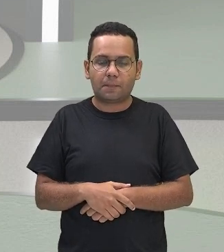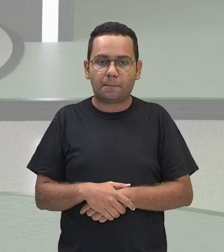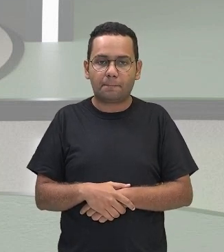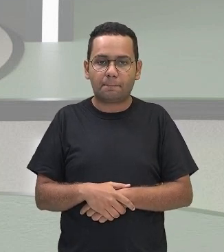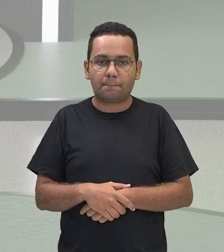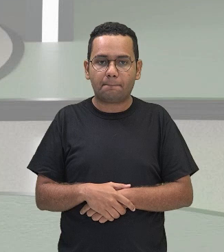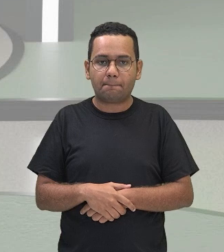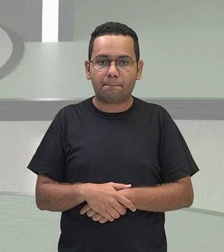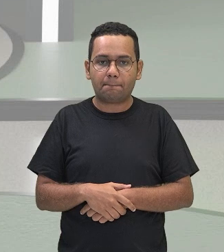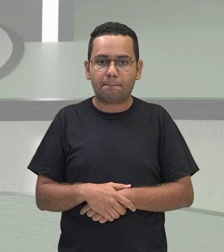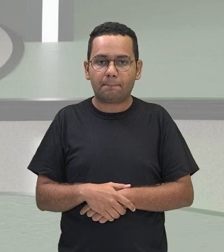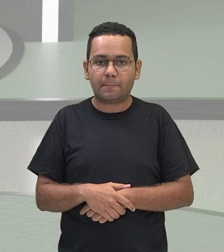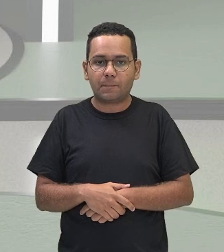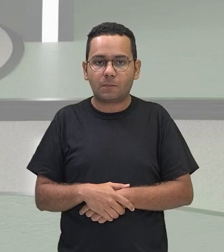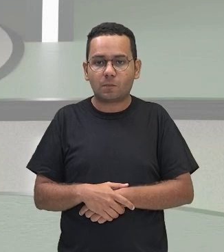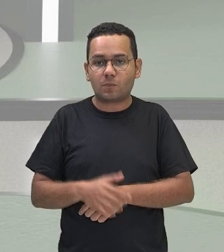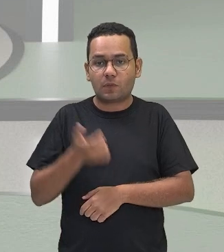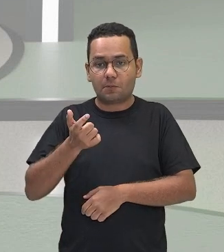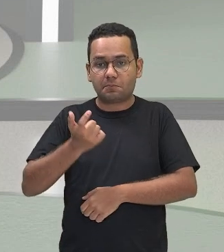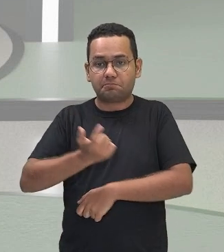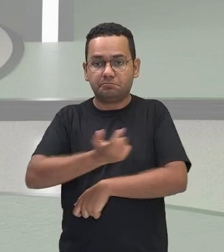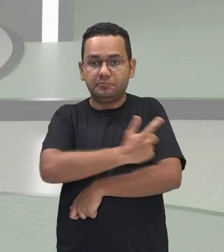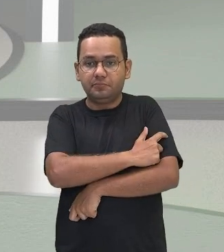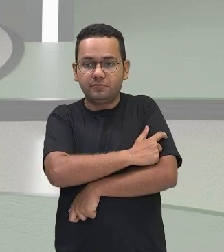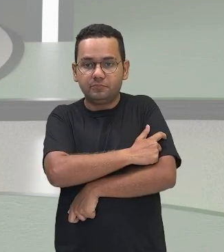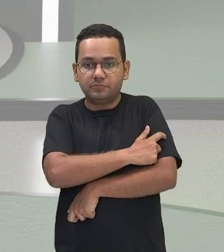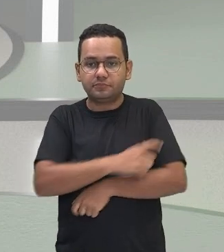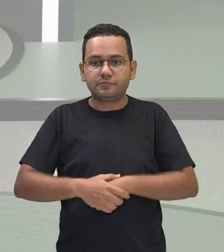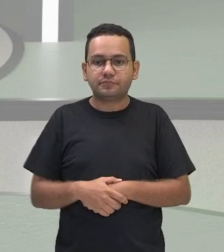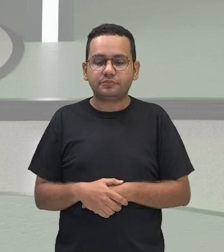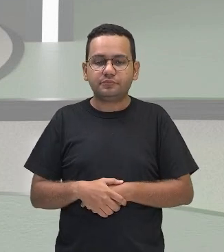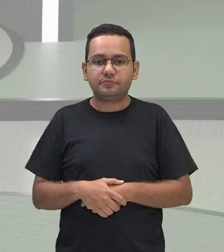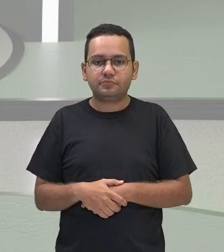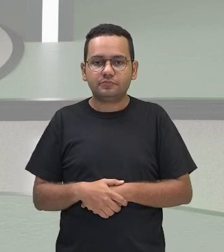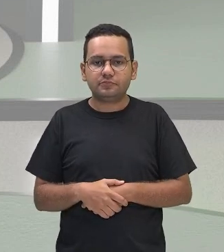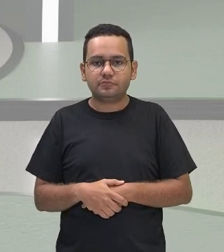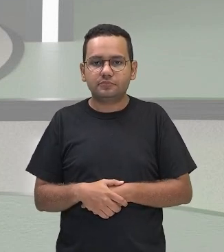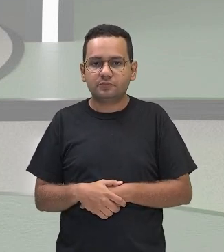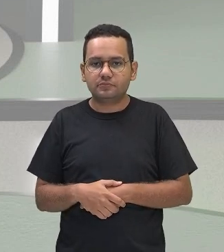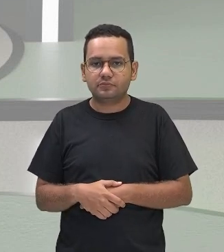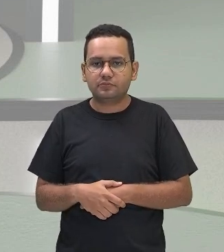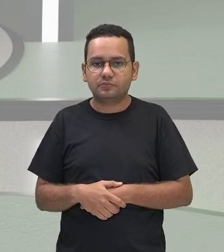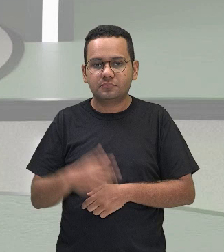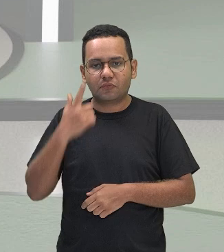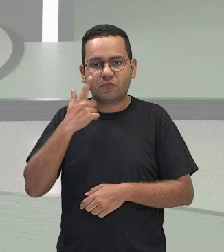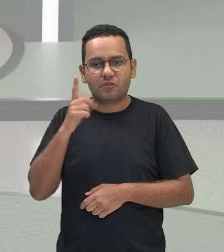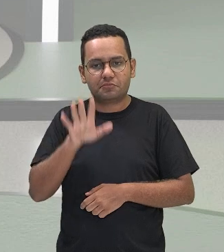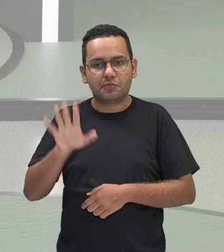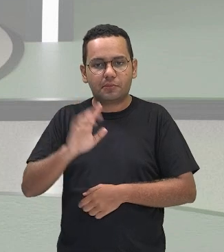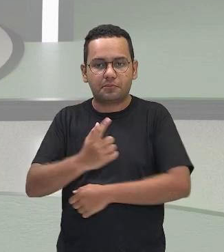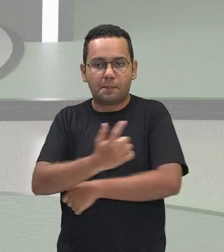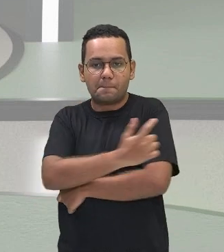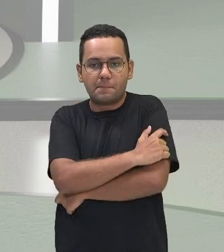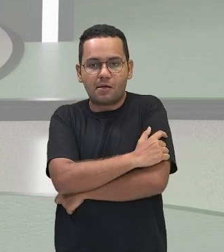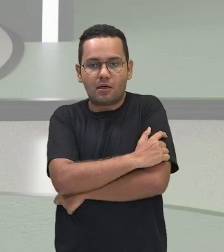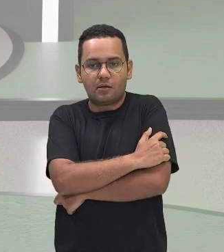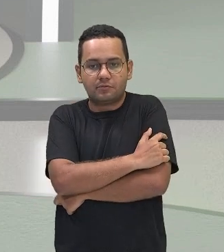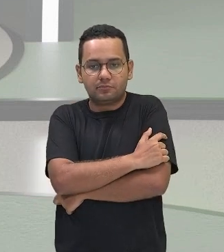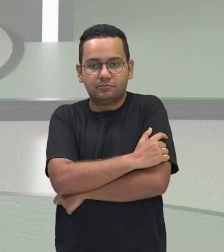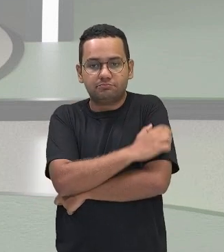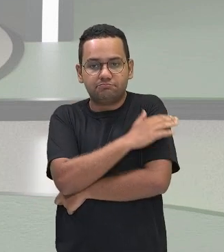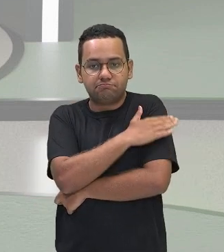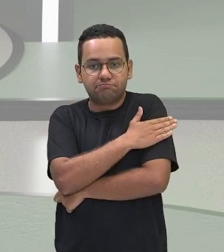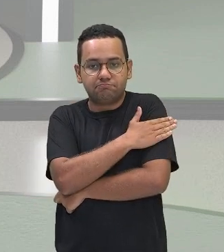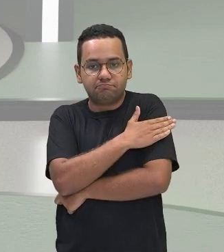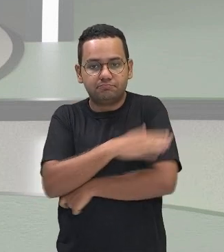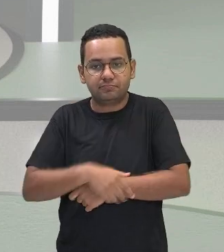feminino, são os adesivos transdérmicos. Eles vão ficar, como você observa nessa imagem aqui do meu lado, eles vão ficar do